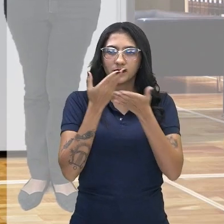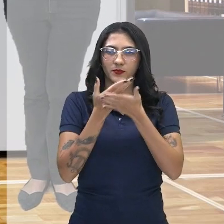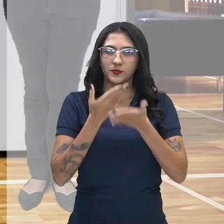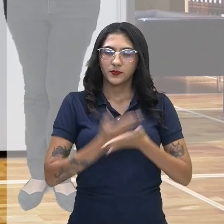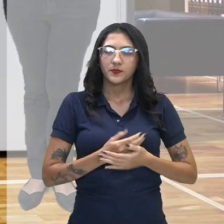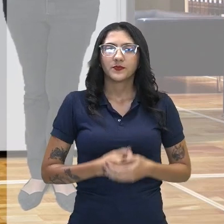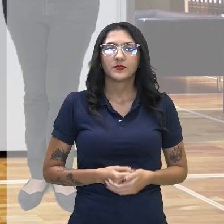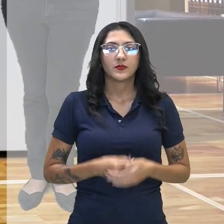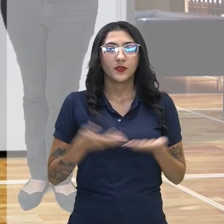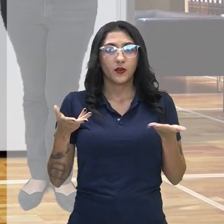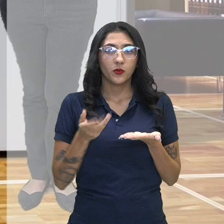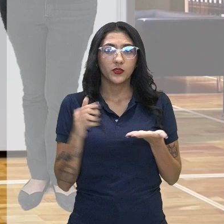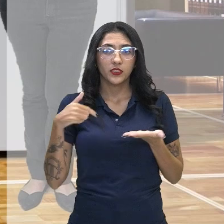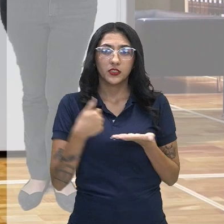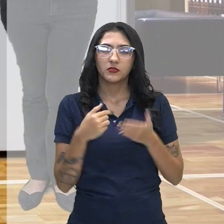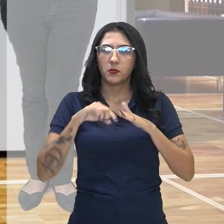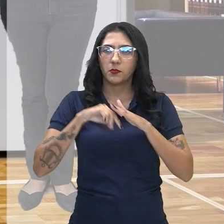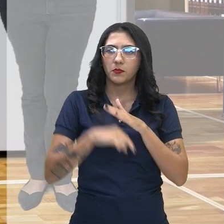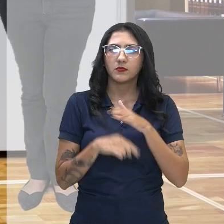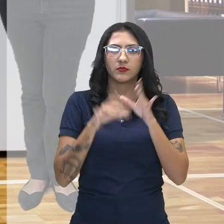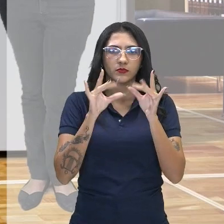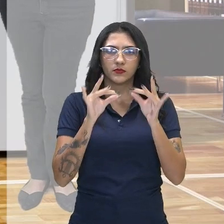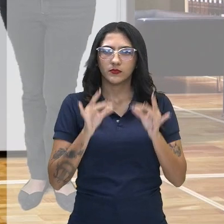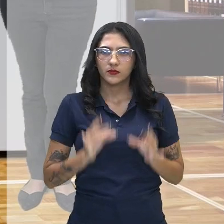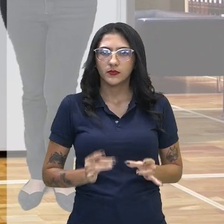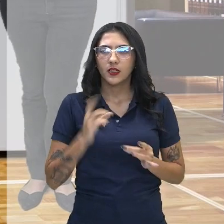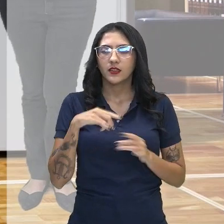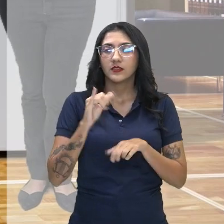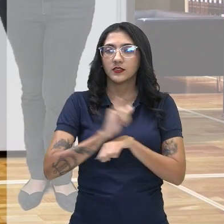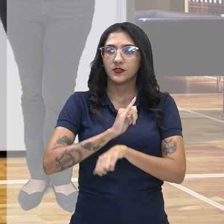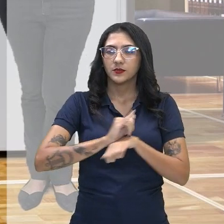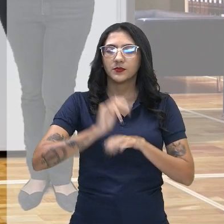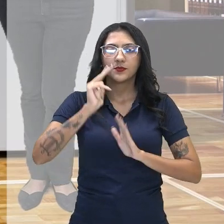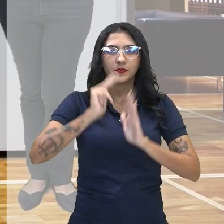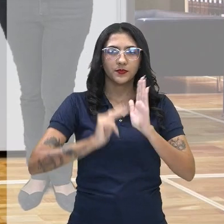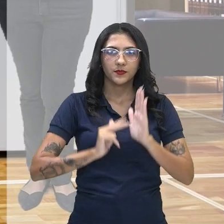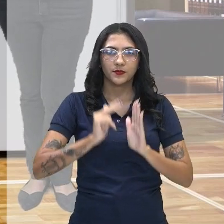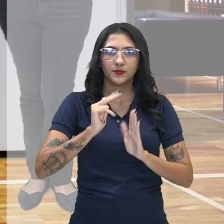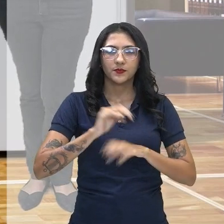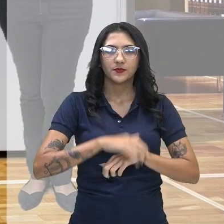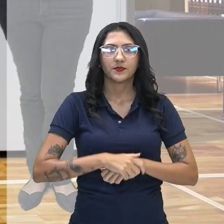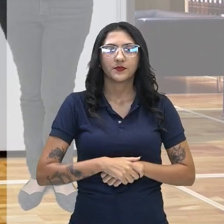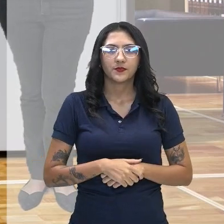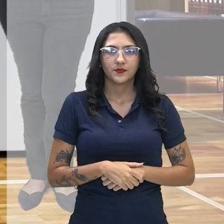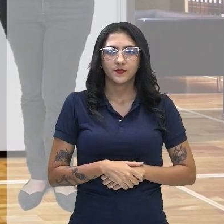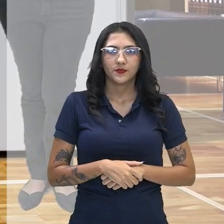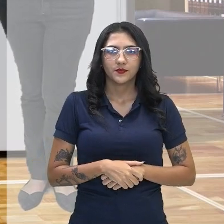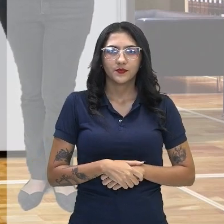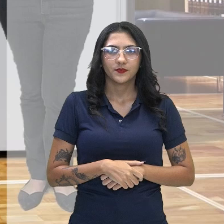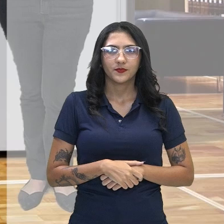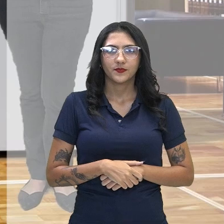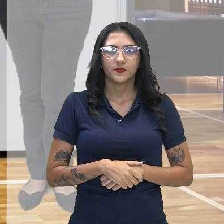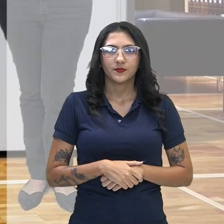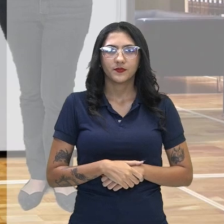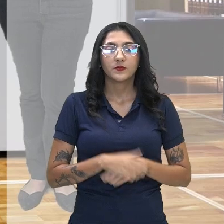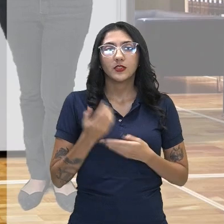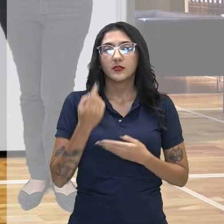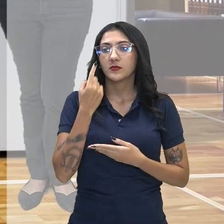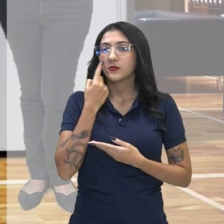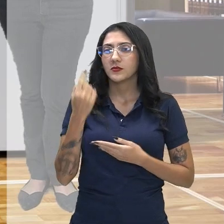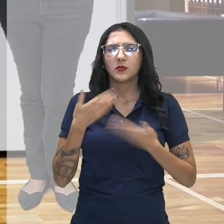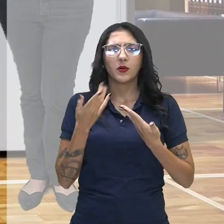gente vai trabalhar um pouquinho mais com essa estratégia de leitura. E vamos dar uma olhada, então, na definição